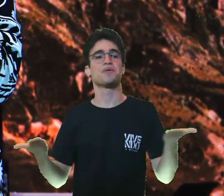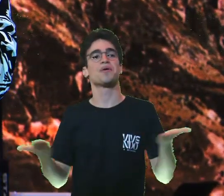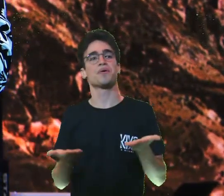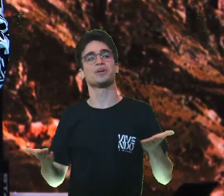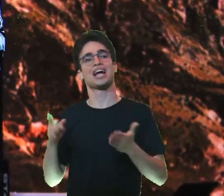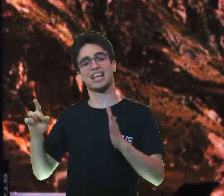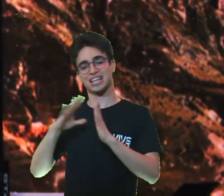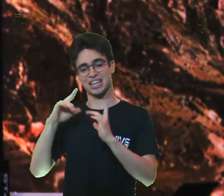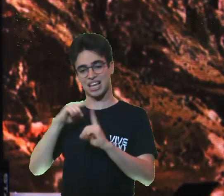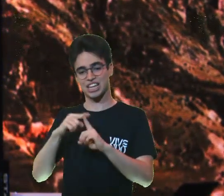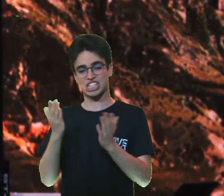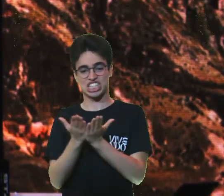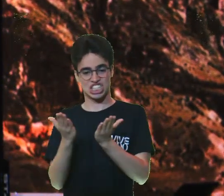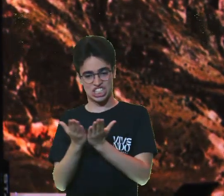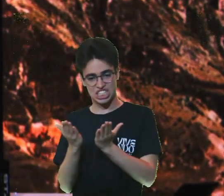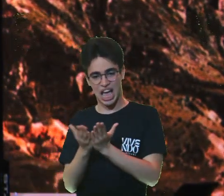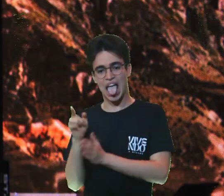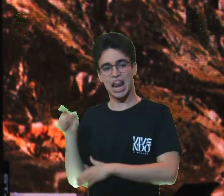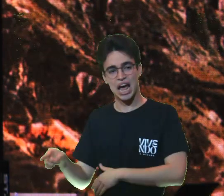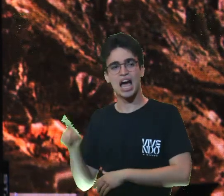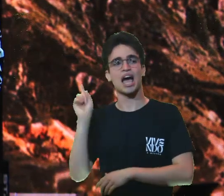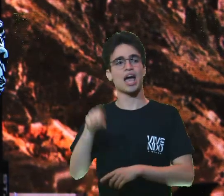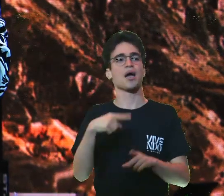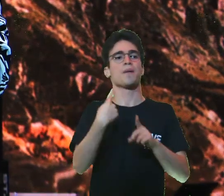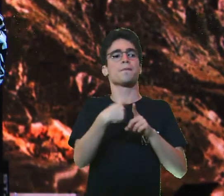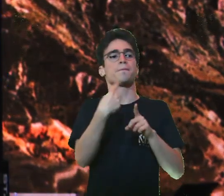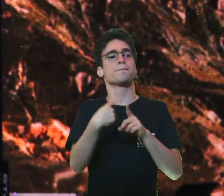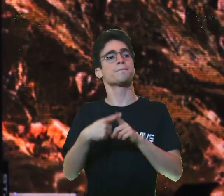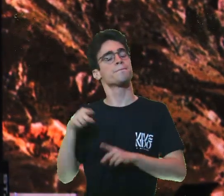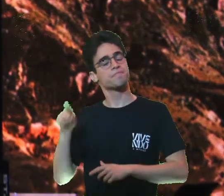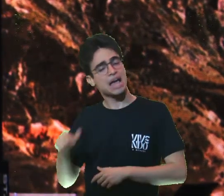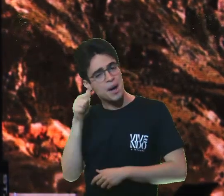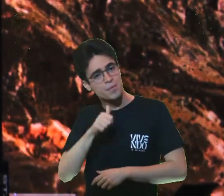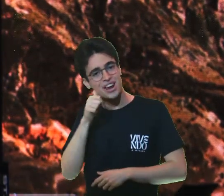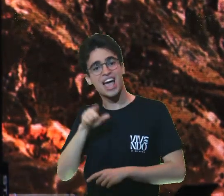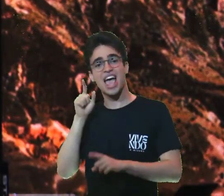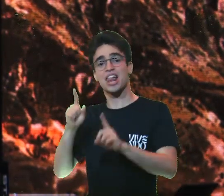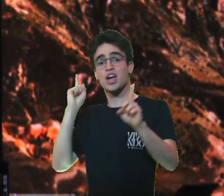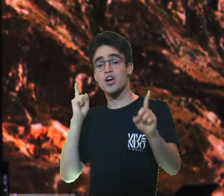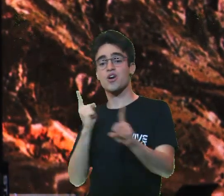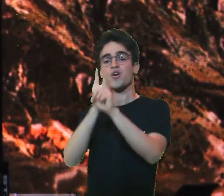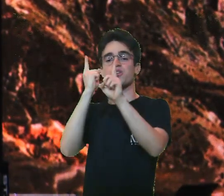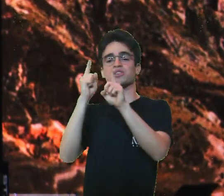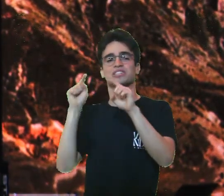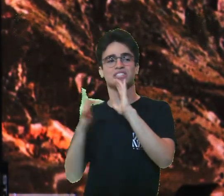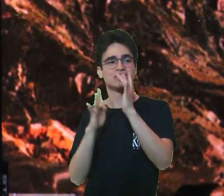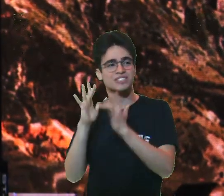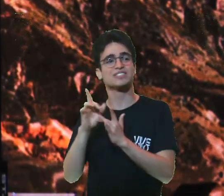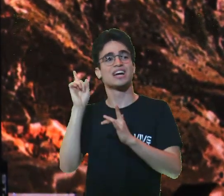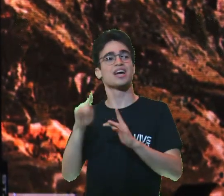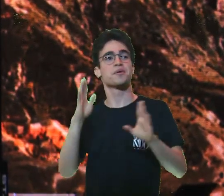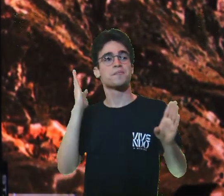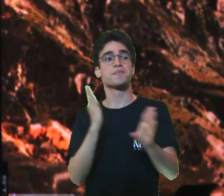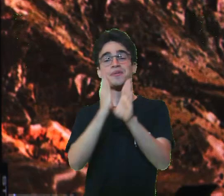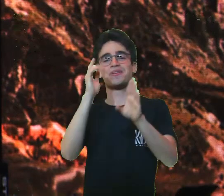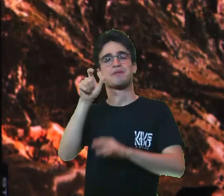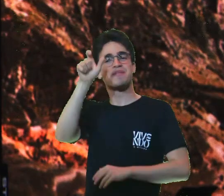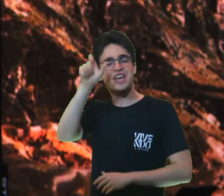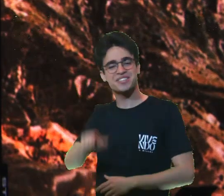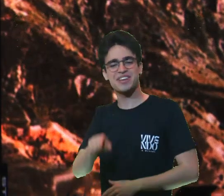Éfeso hoje é por causa do encontro dessa mulher, a partir de um desconhecido que decidiu